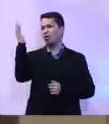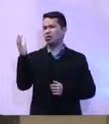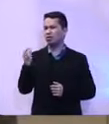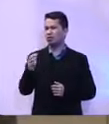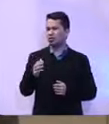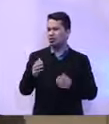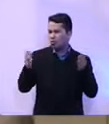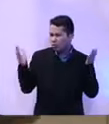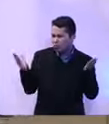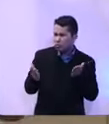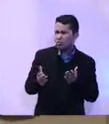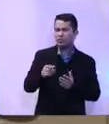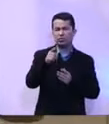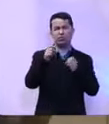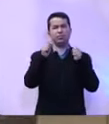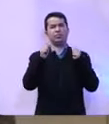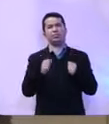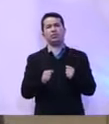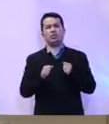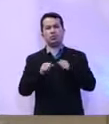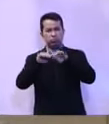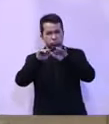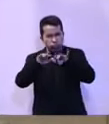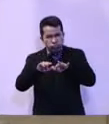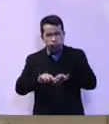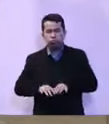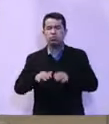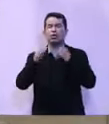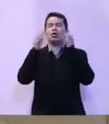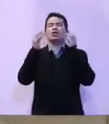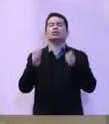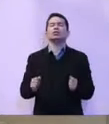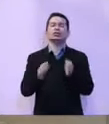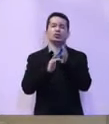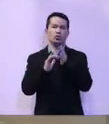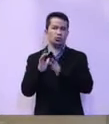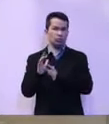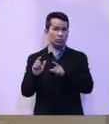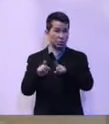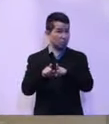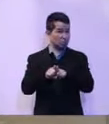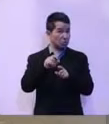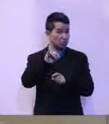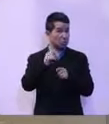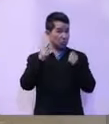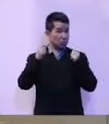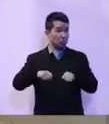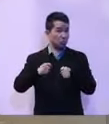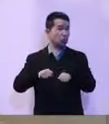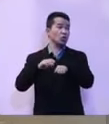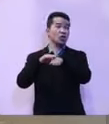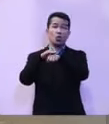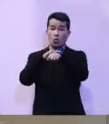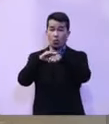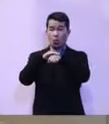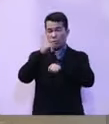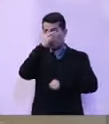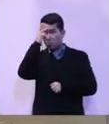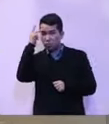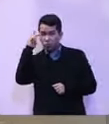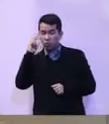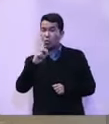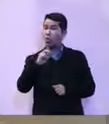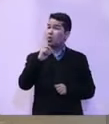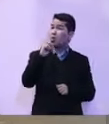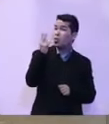do Senhor o que você fez, preenche isso lá. E se você precisa conversar com alguém, se você gostaria que alguém orasse com você, se você